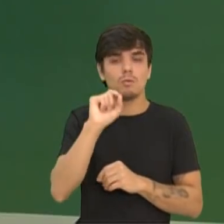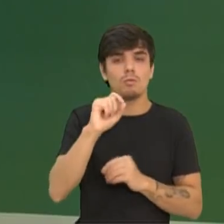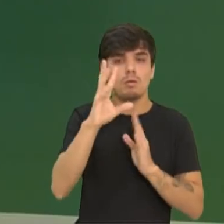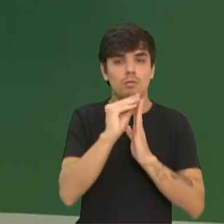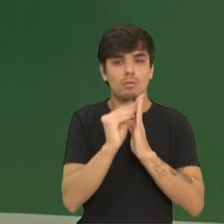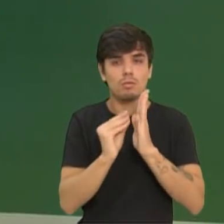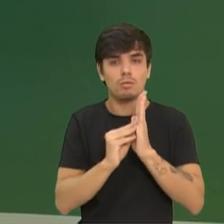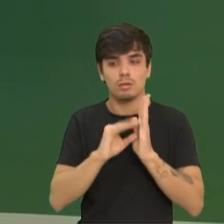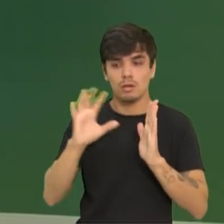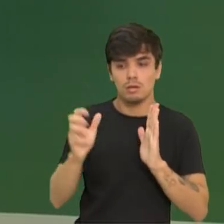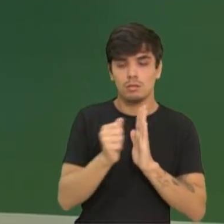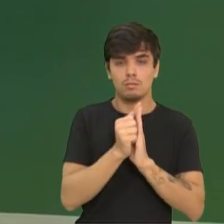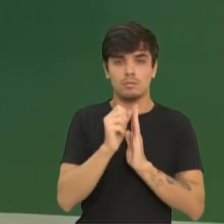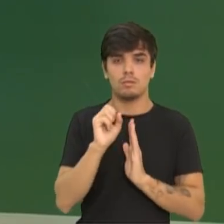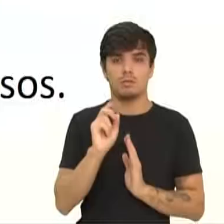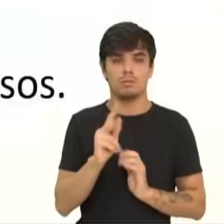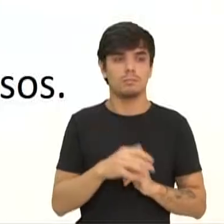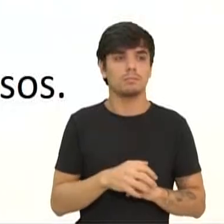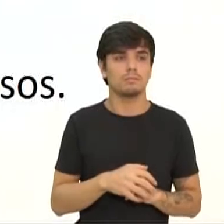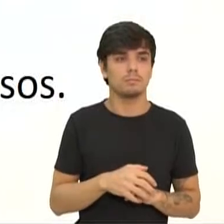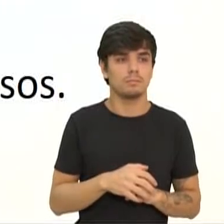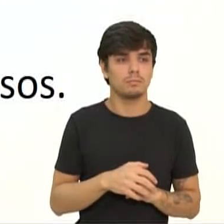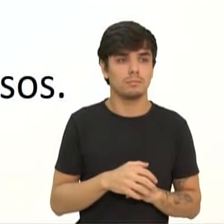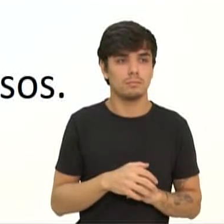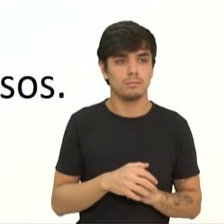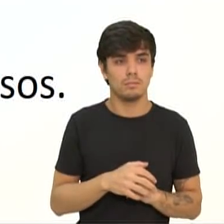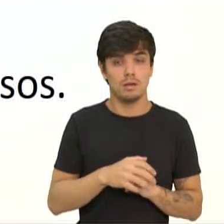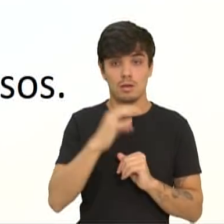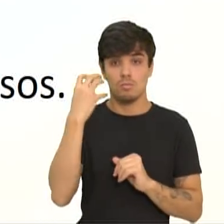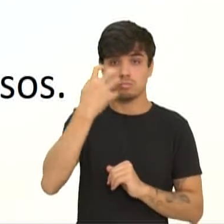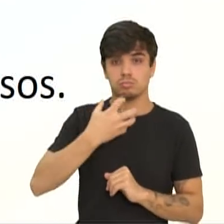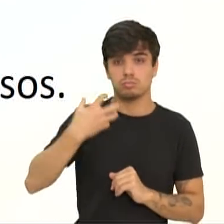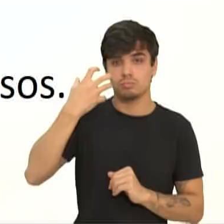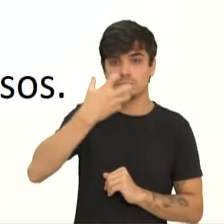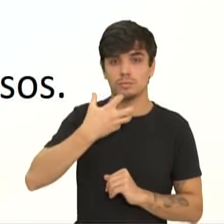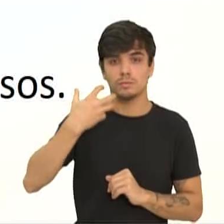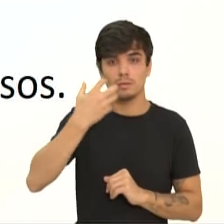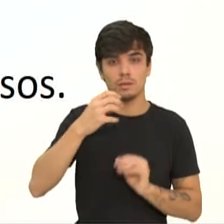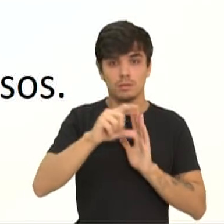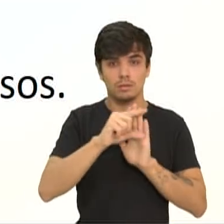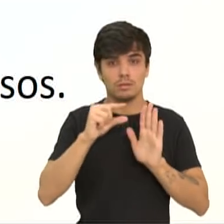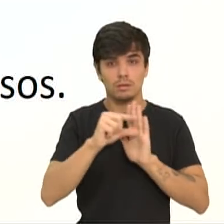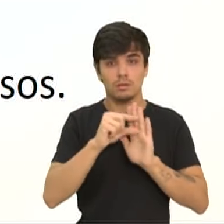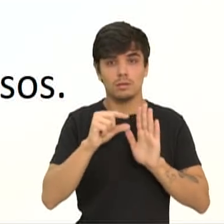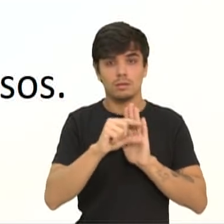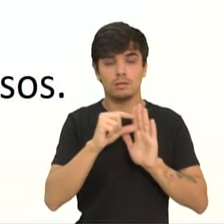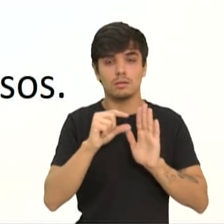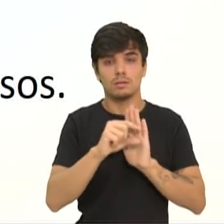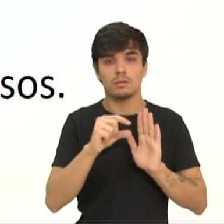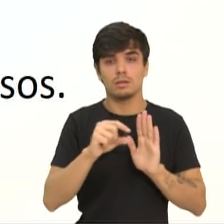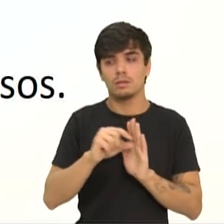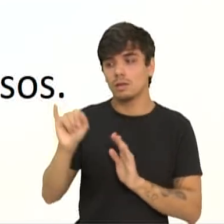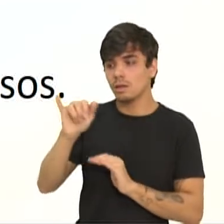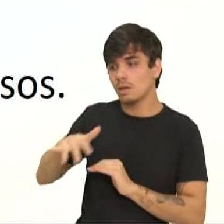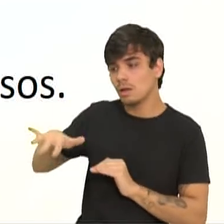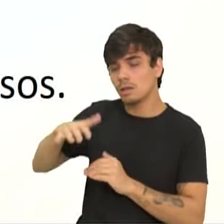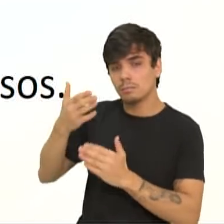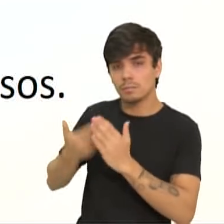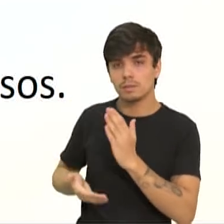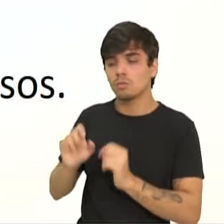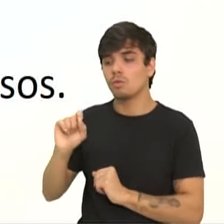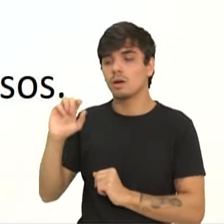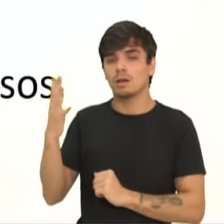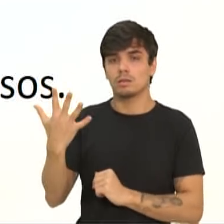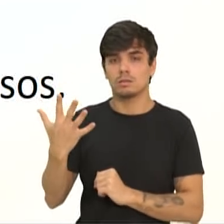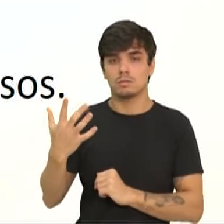conteúdos abordados. Vamos lá. Romance, trecho. A Ilha Perdida, o que aconteceu?